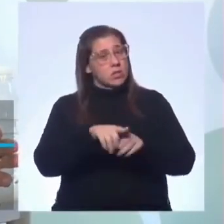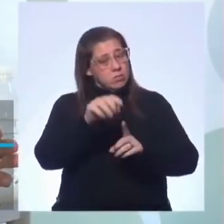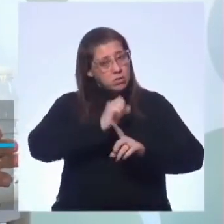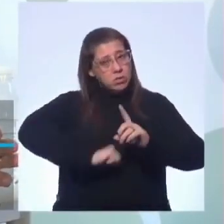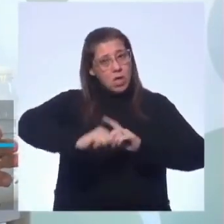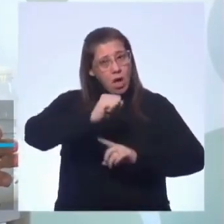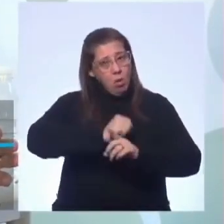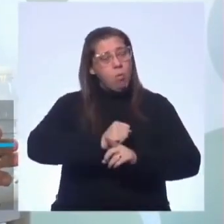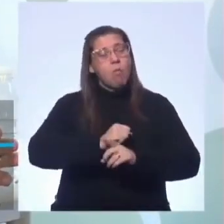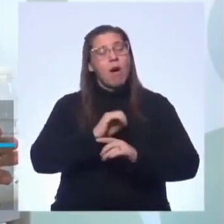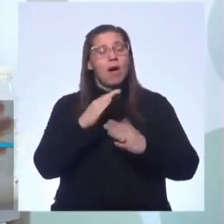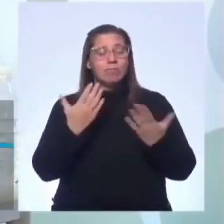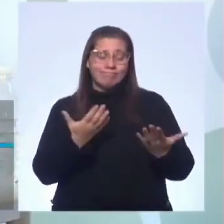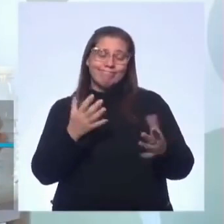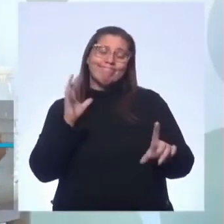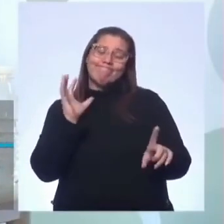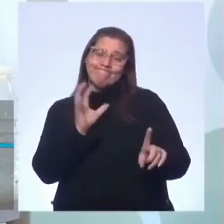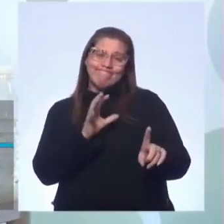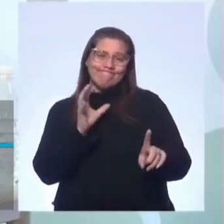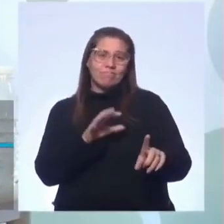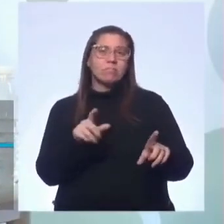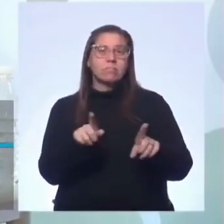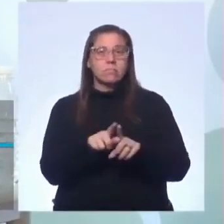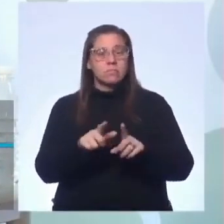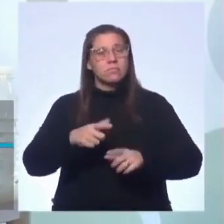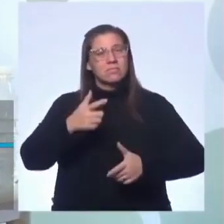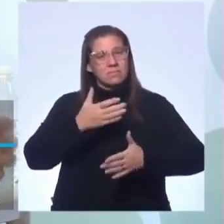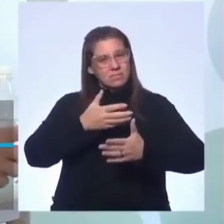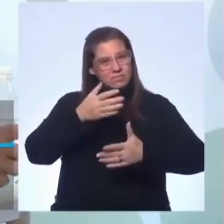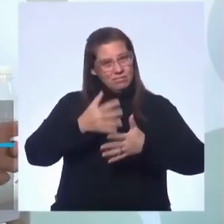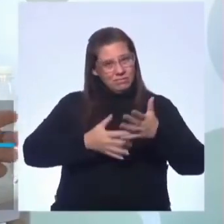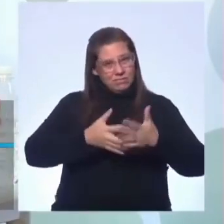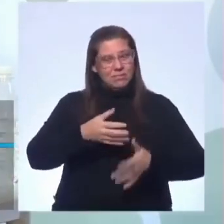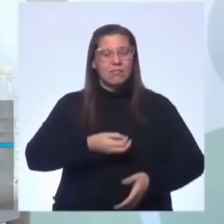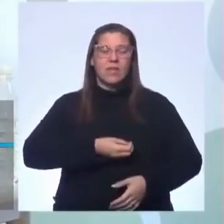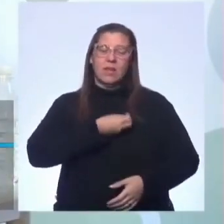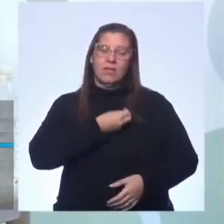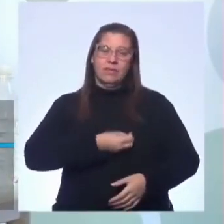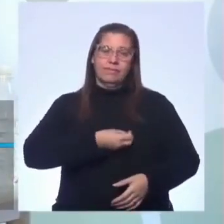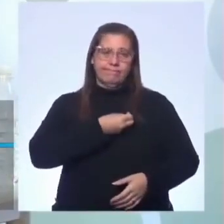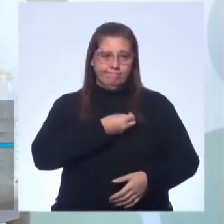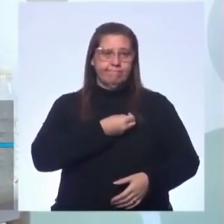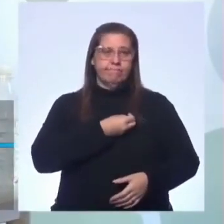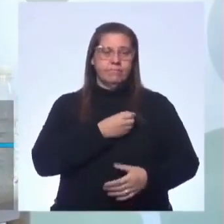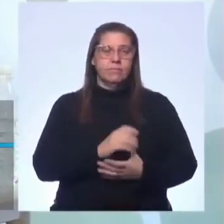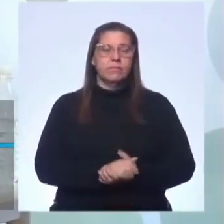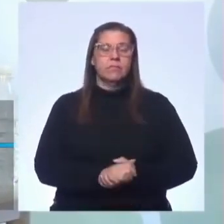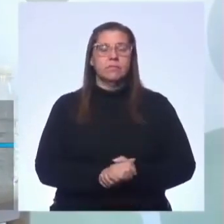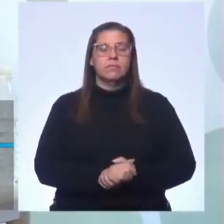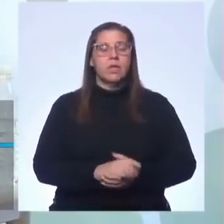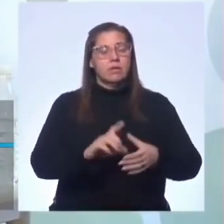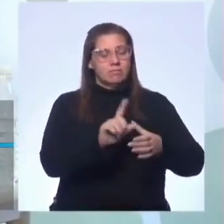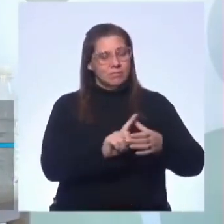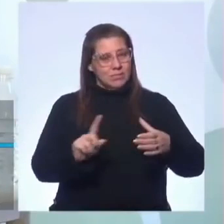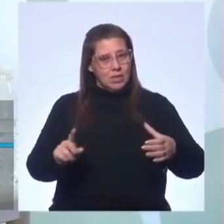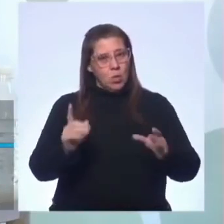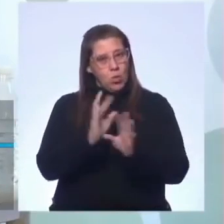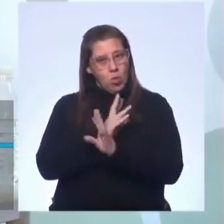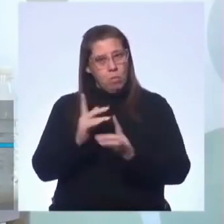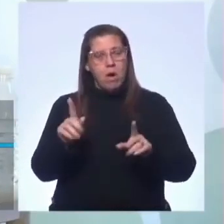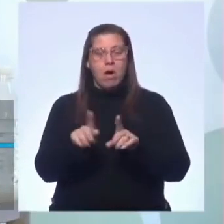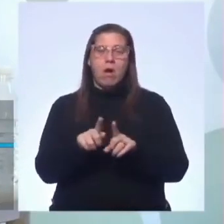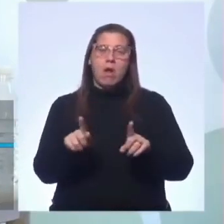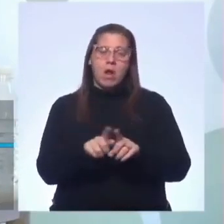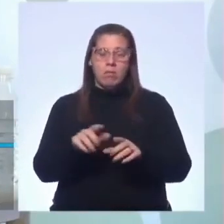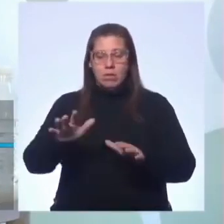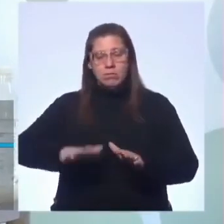social, ela acaba influenciando nessa questão aí da segregação urbana e também na segregação ambiental, quando se faz